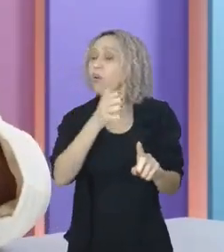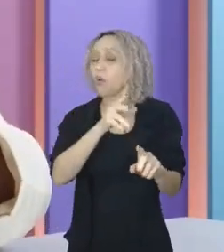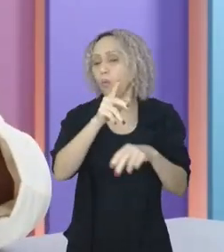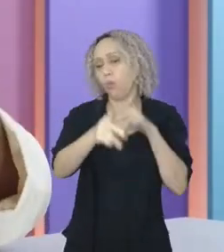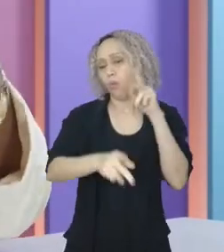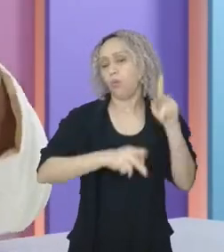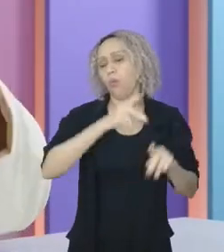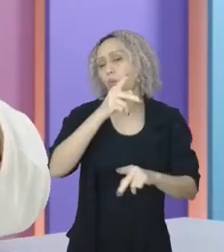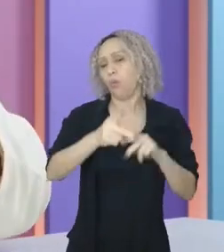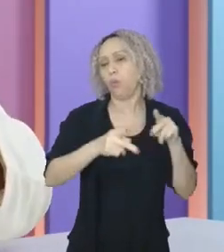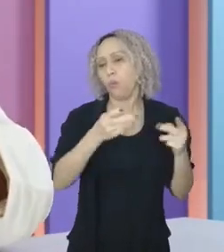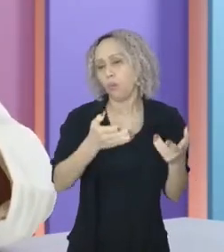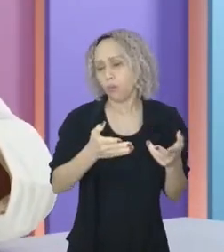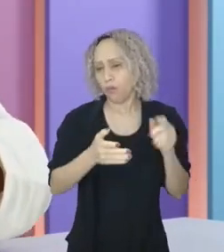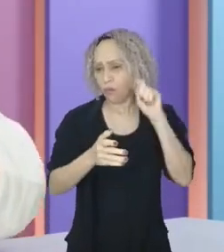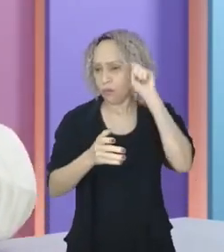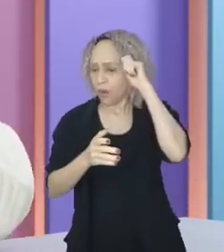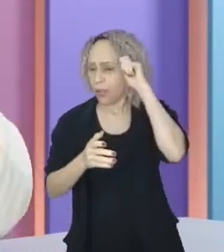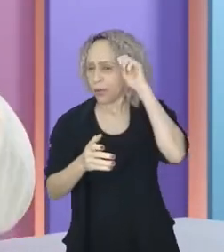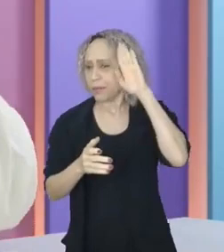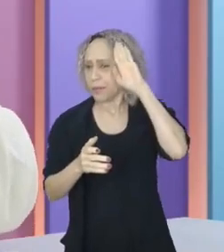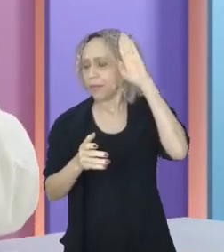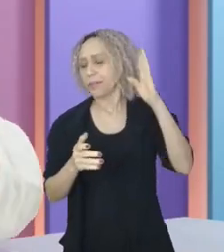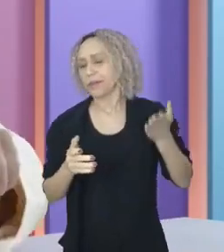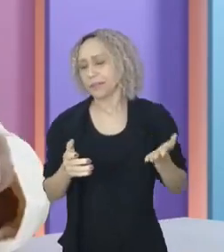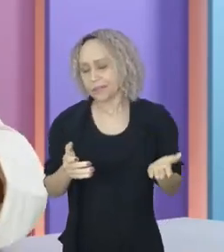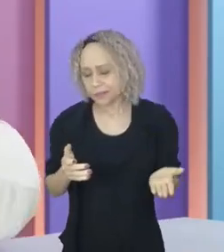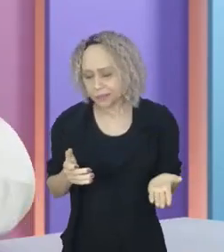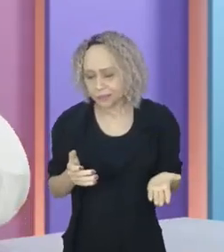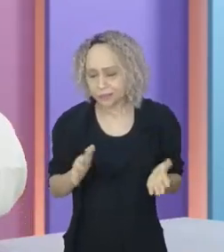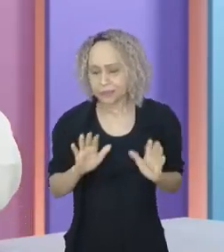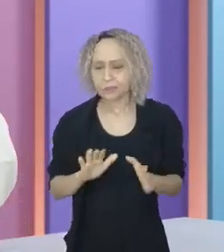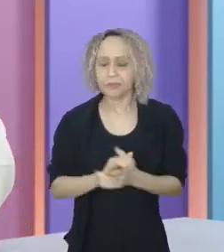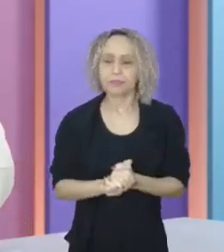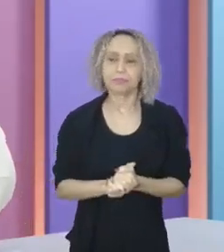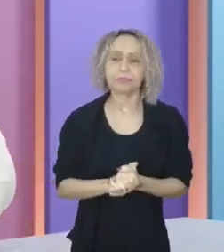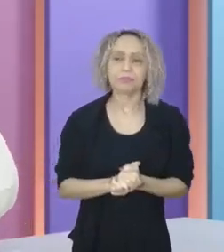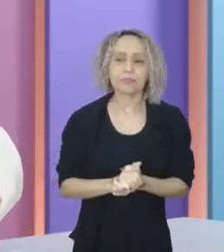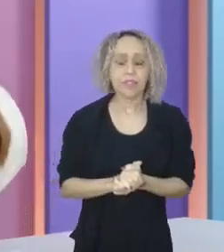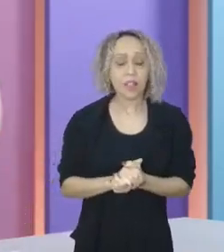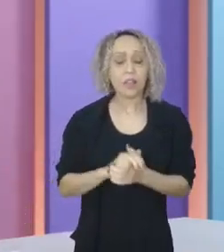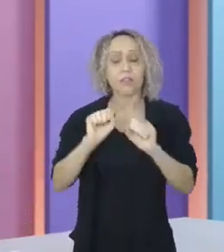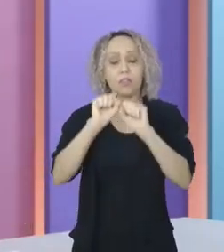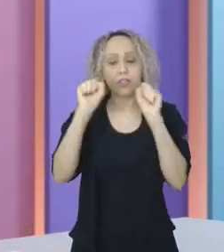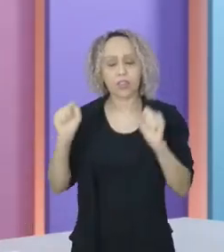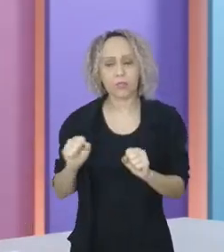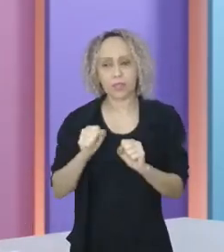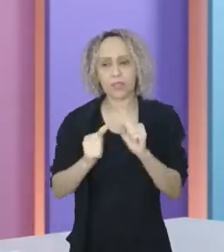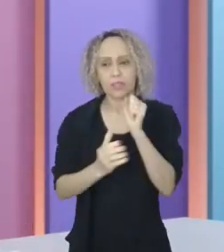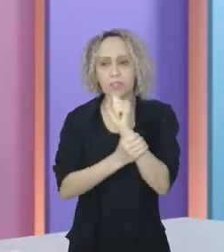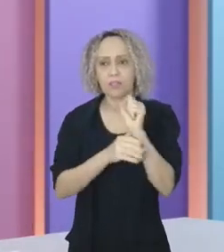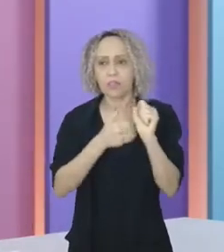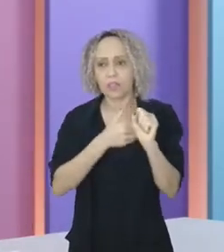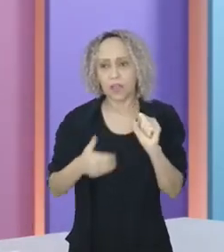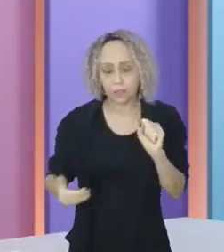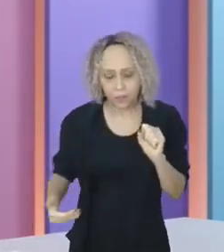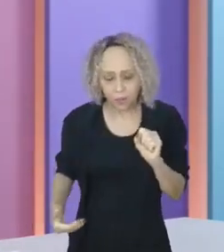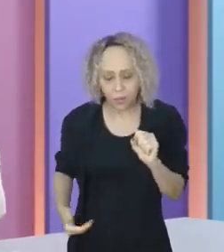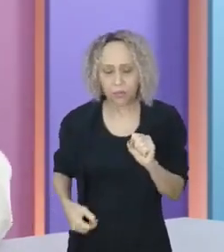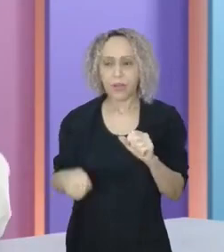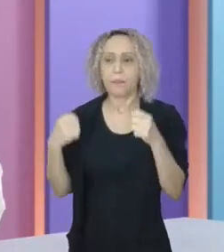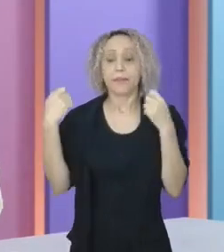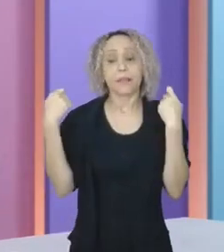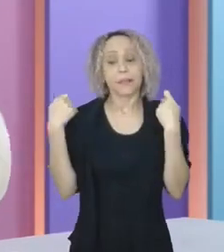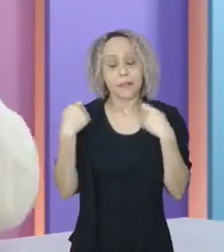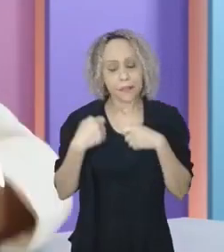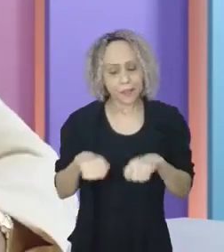judiciário, né, em atender essa população, ter um olhar especial para essa atenção, são os jovens negros e a população